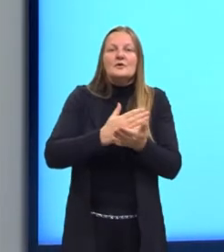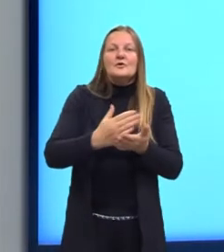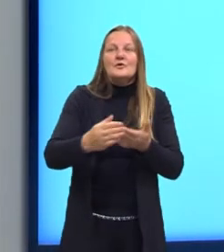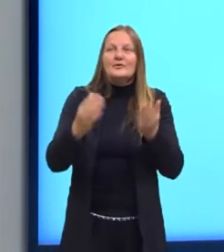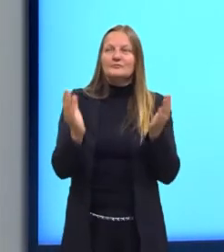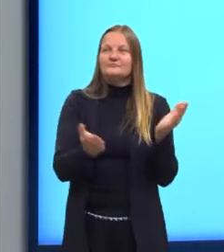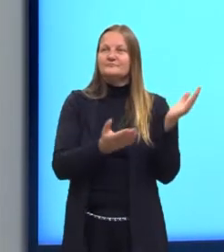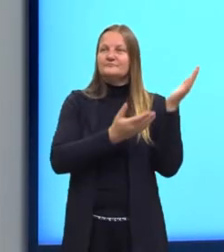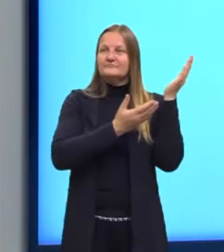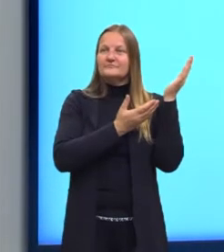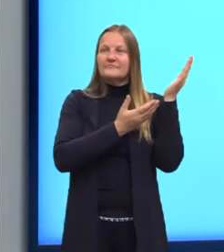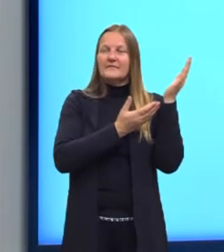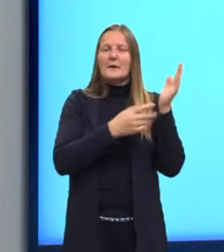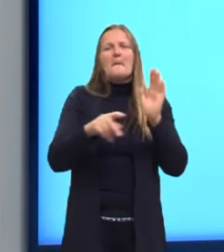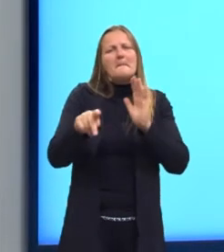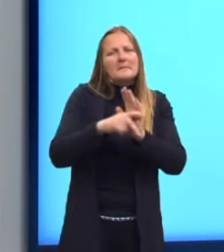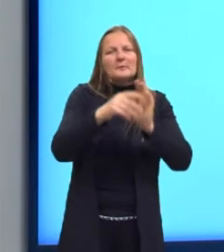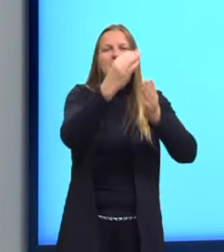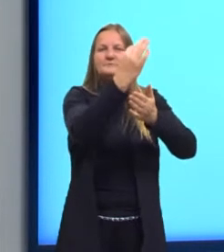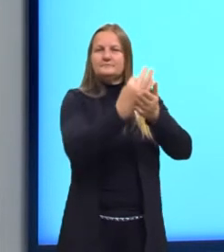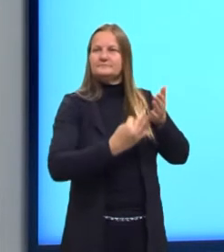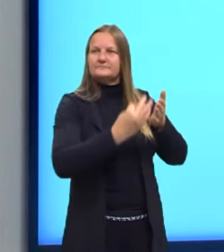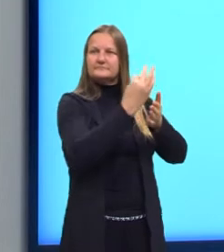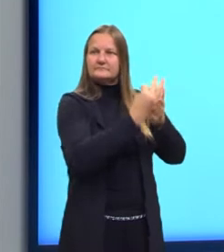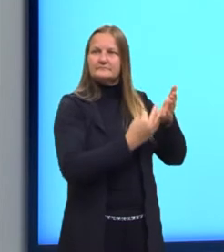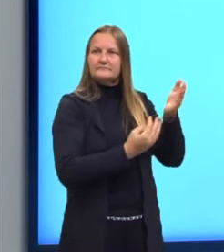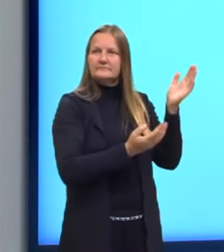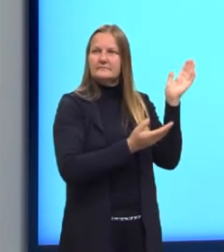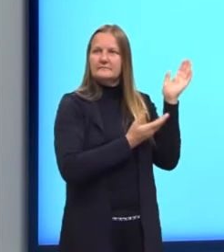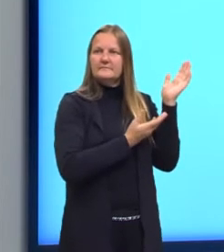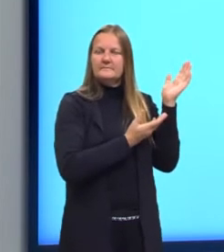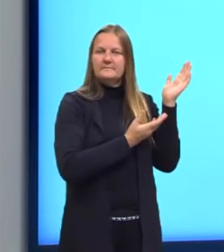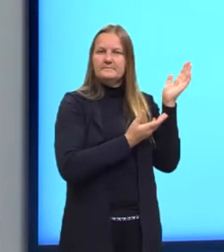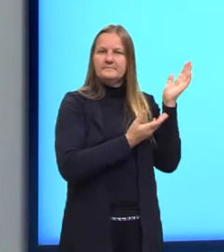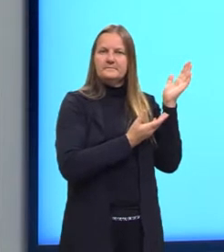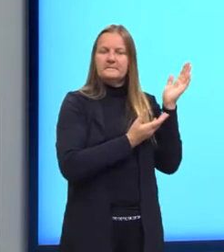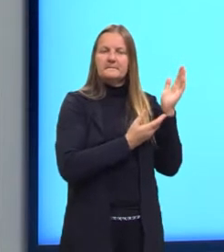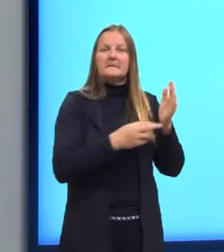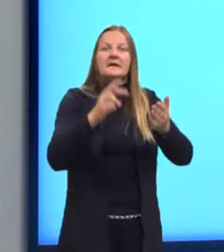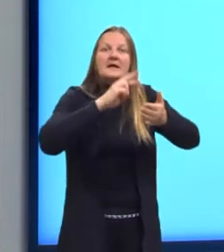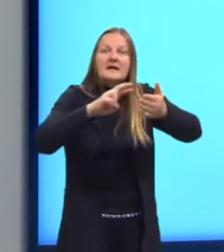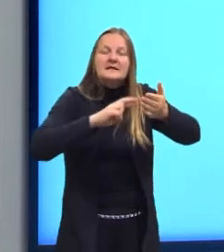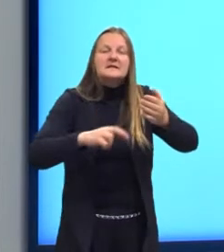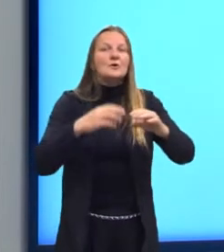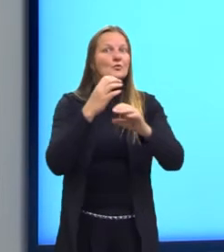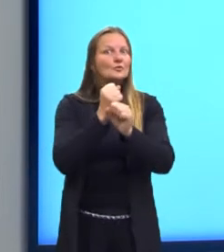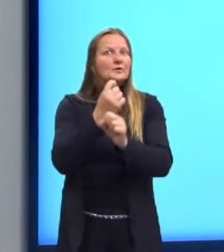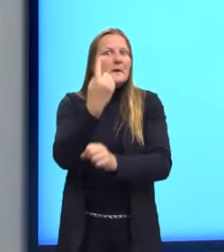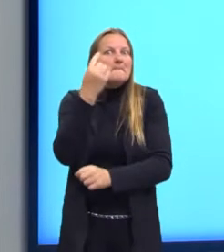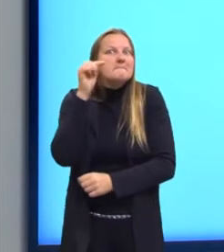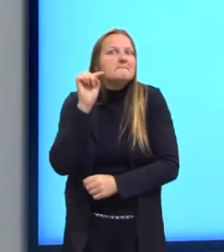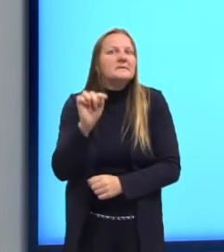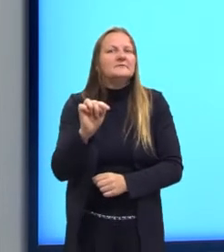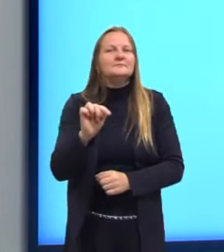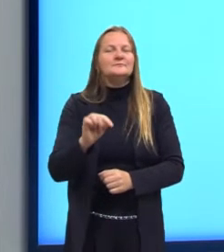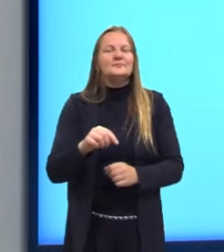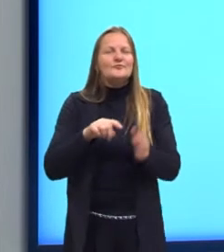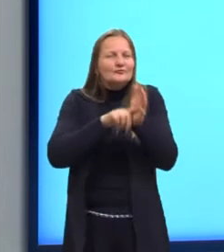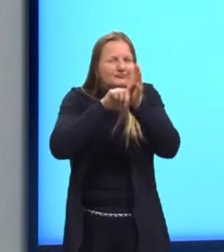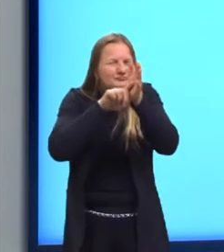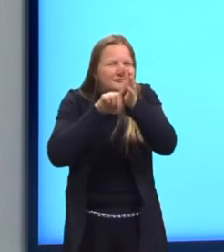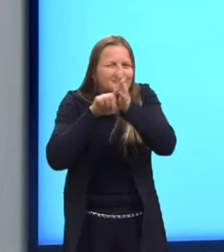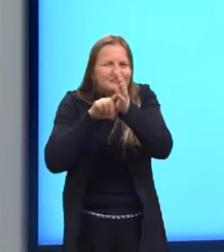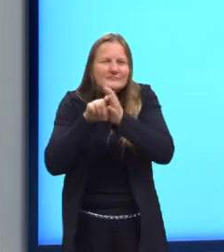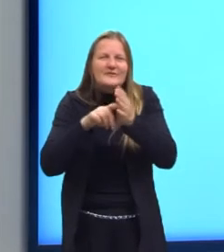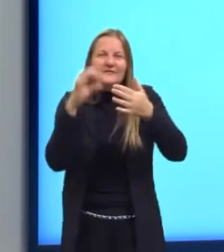o texto propriamente dito e aqui uma redação nota 1000 para a gente conseguir analisar